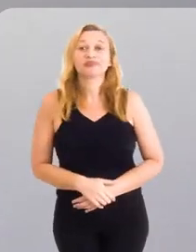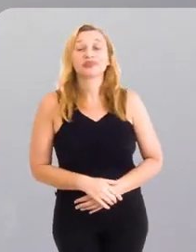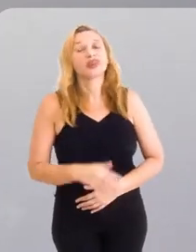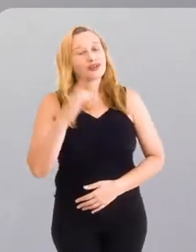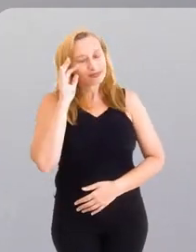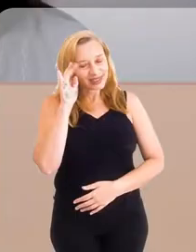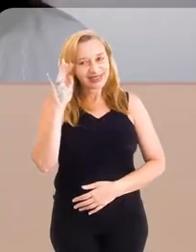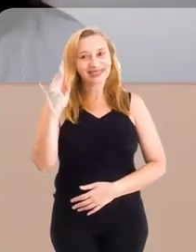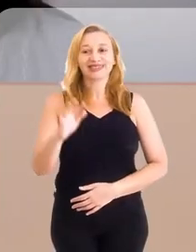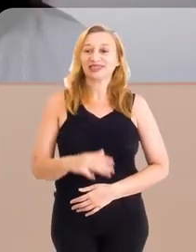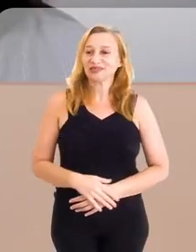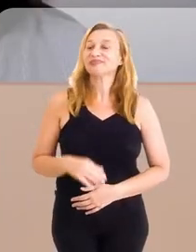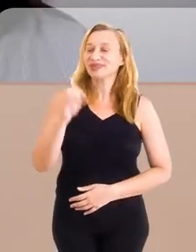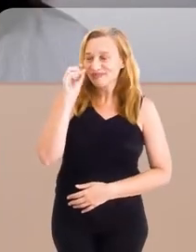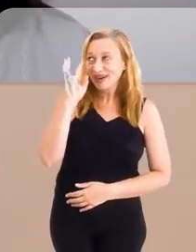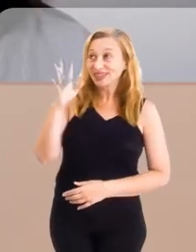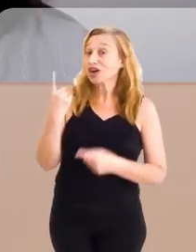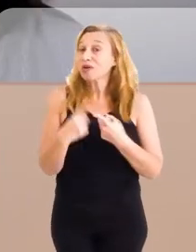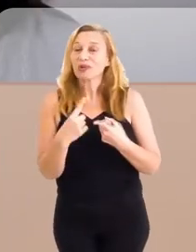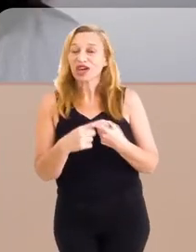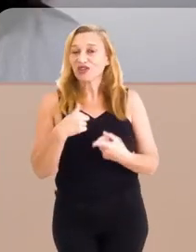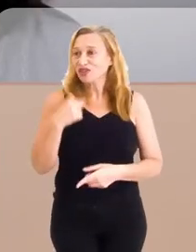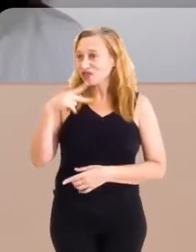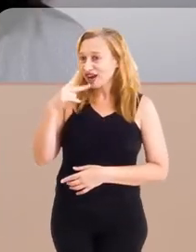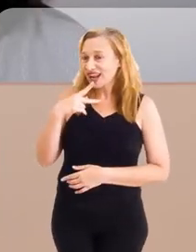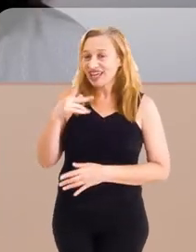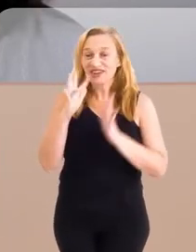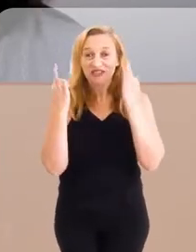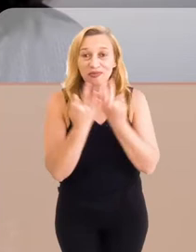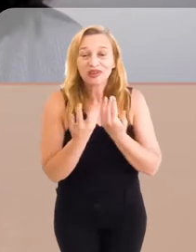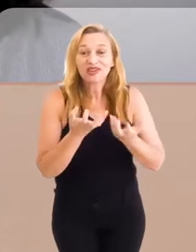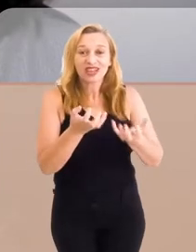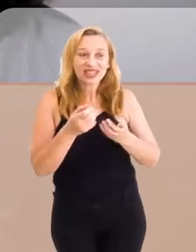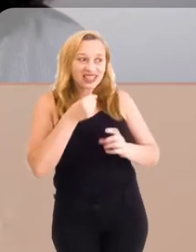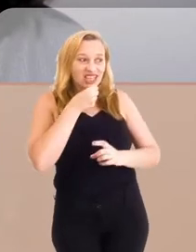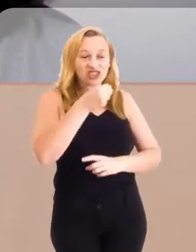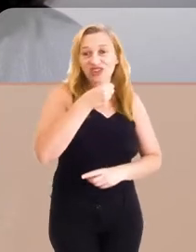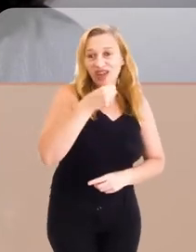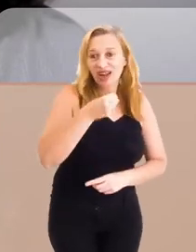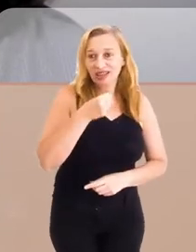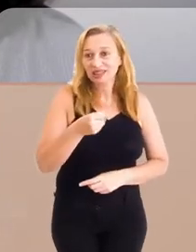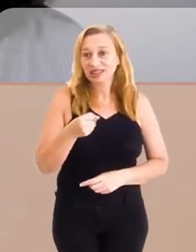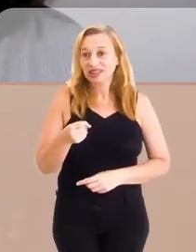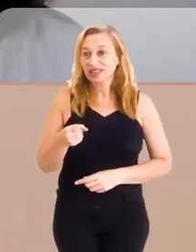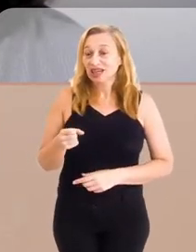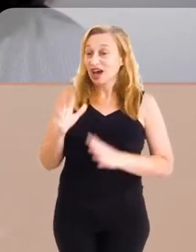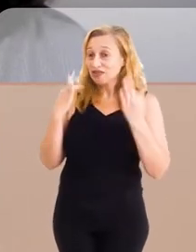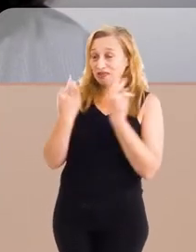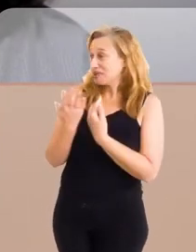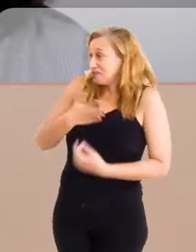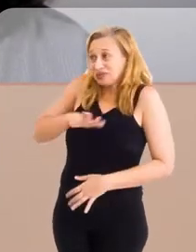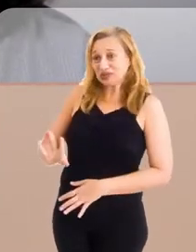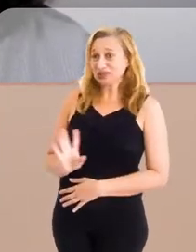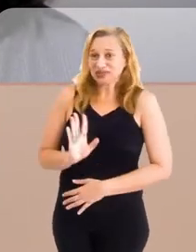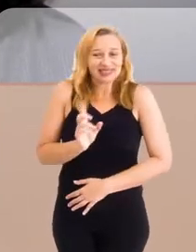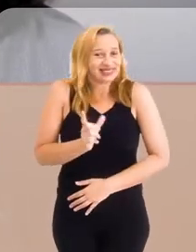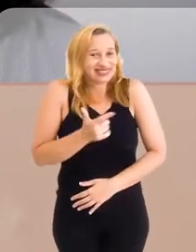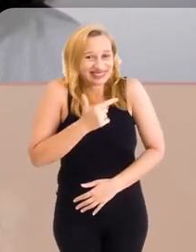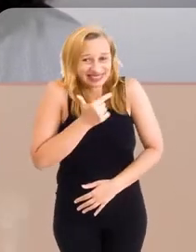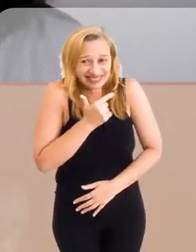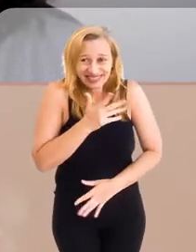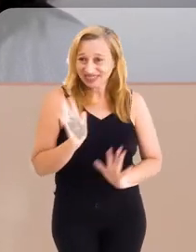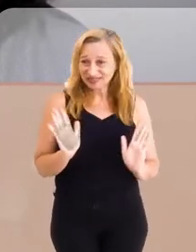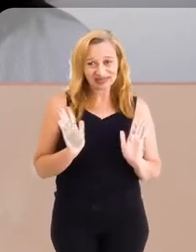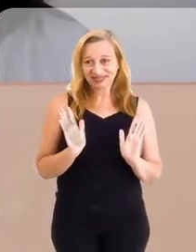tão boa assim. Eu imagino, porque quando eu falei na família que queria ser jornalista, a recepção também não foi muito